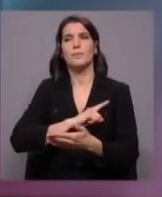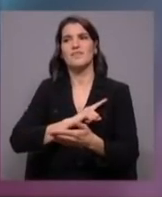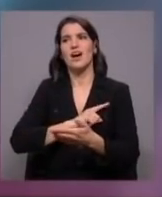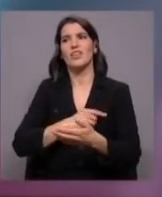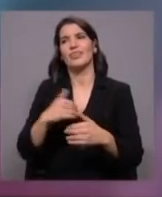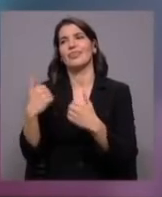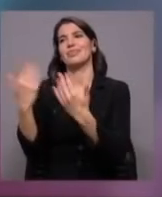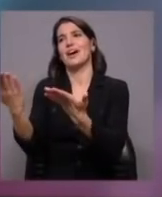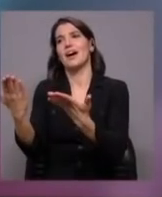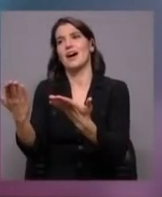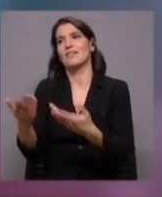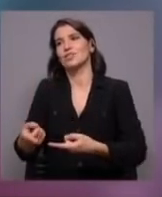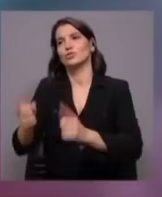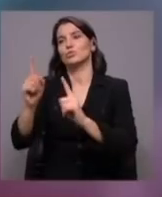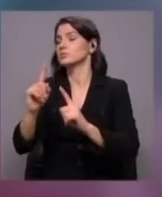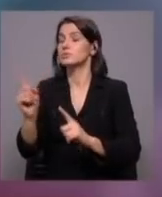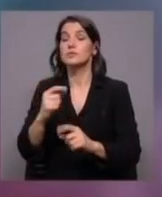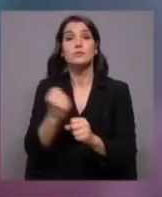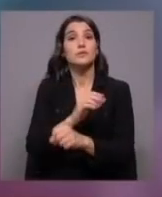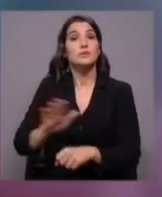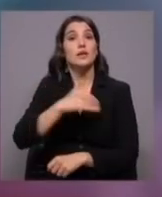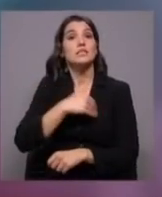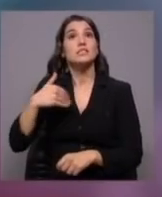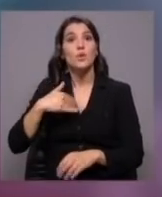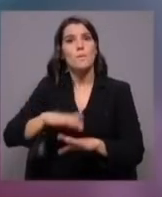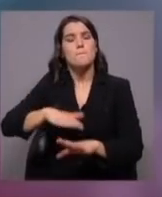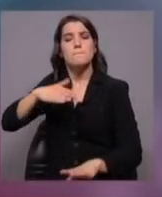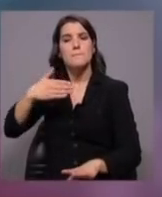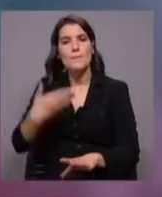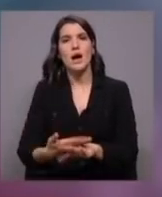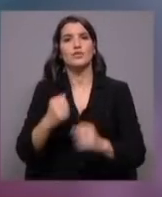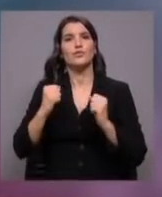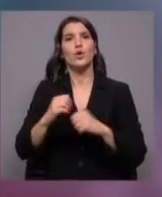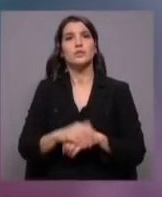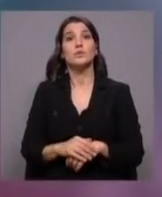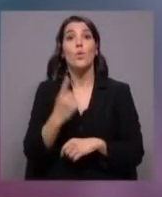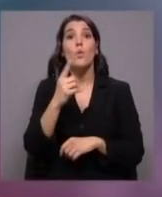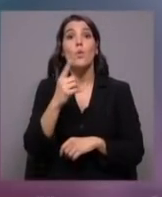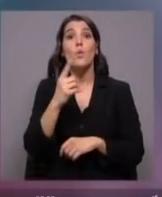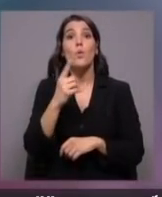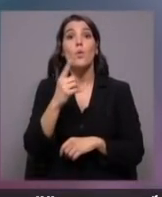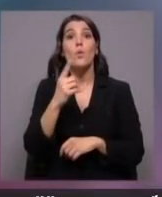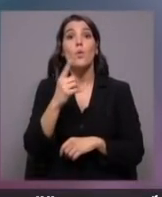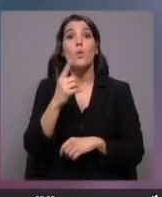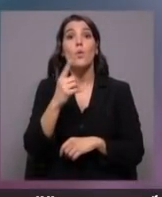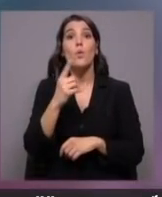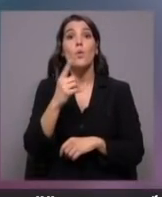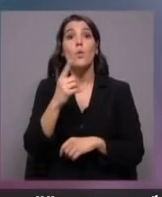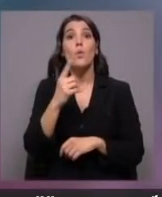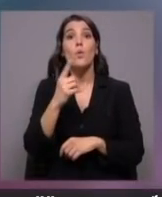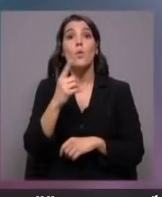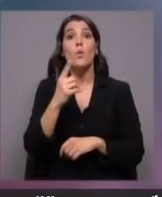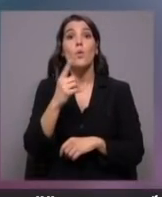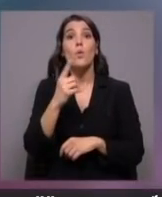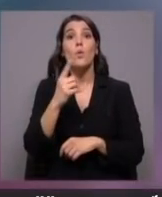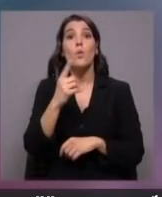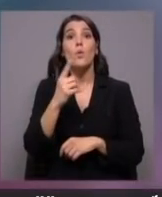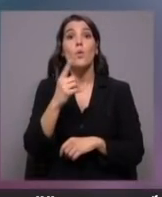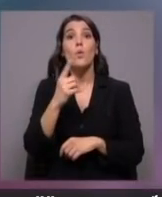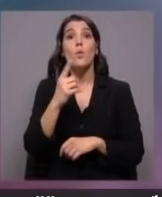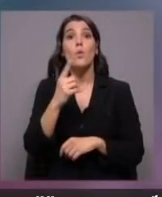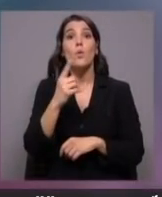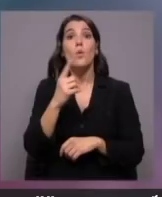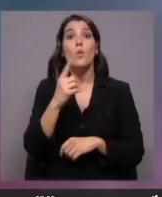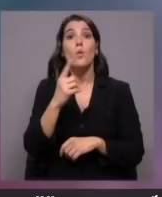de reforçar o Serviço Nacional de Saúde. Nós temos 1 milhão de utentes sem médico de família. Eu gostava era de saber o que é que dizem os médicos